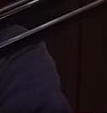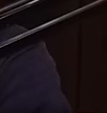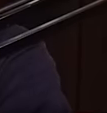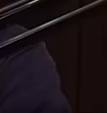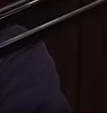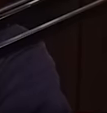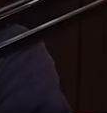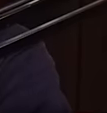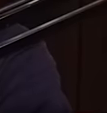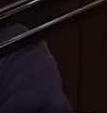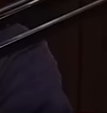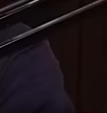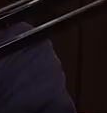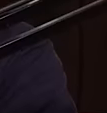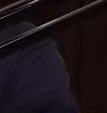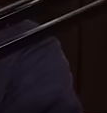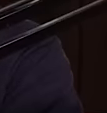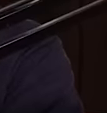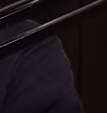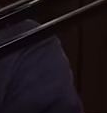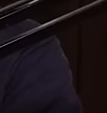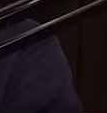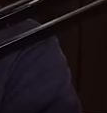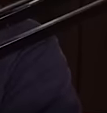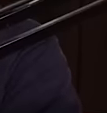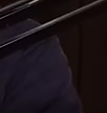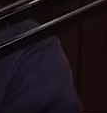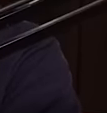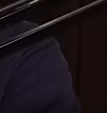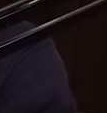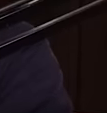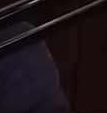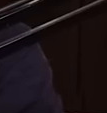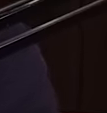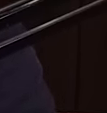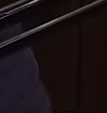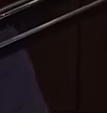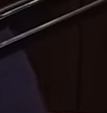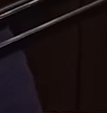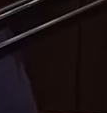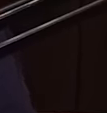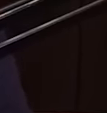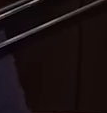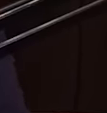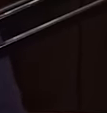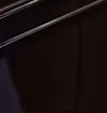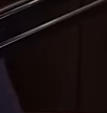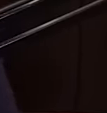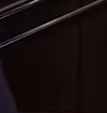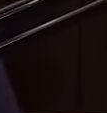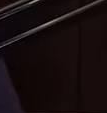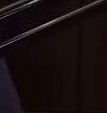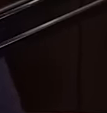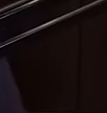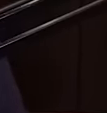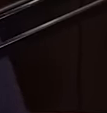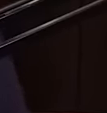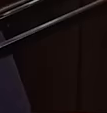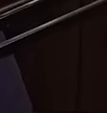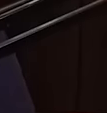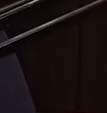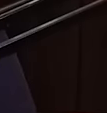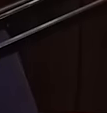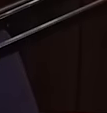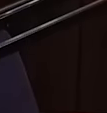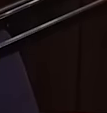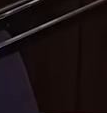partir para a baixaria. Não tem ninguém ali tentando enganar que tem alguma proposta para a cidade. Não, vamos já para rolar na lama mesmo.